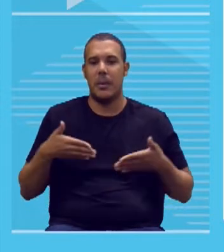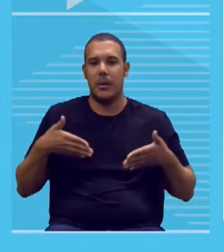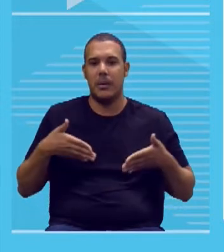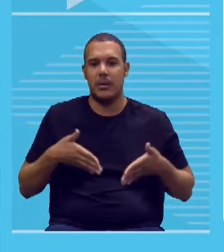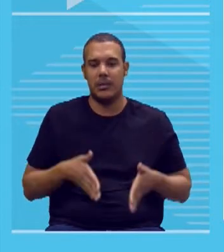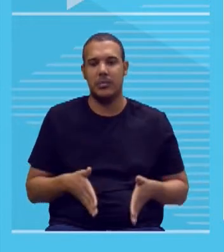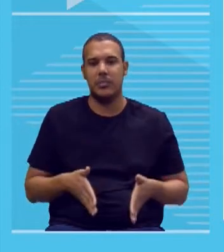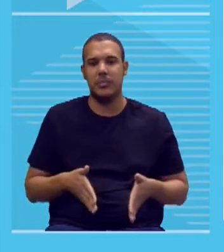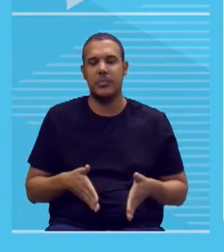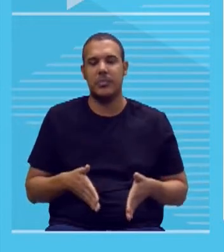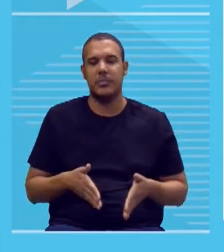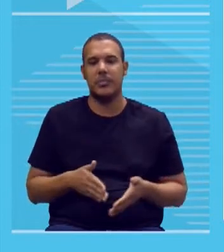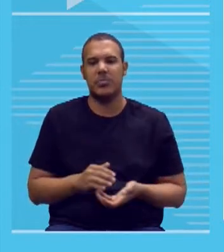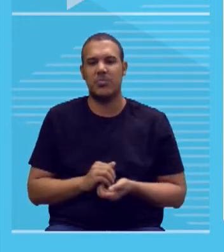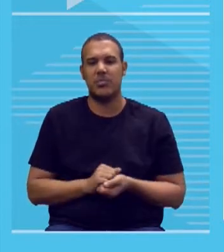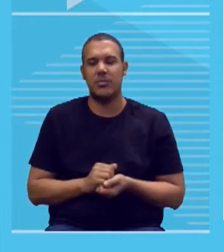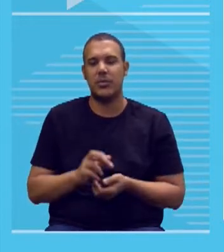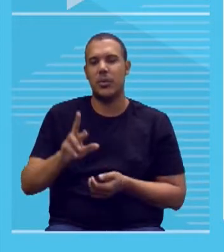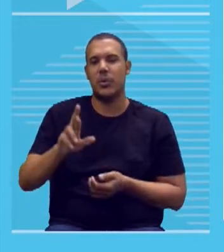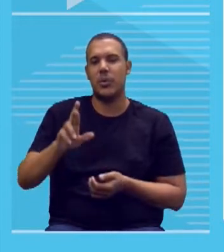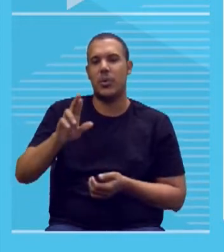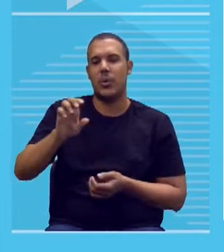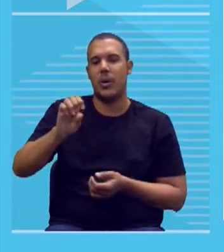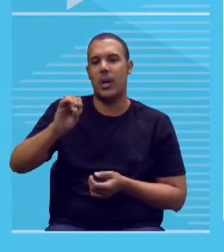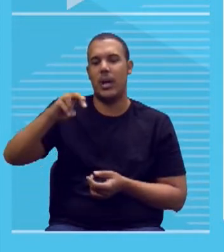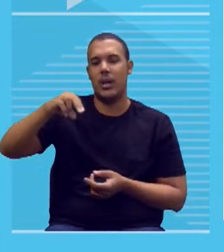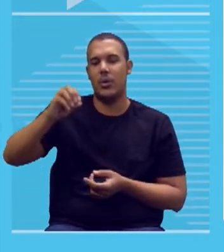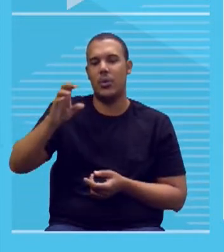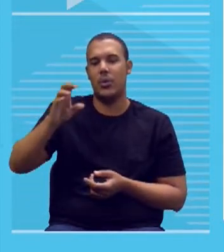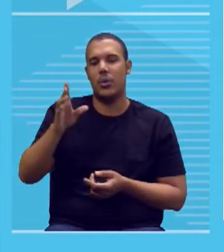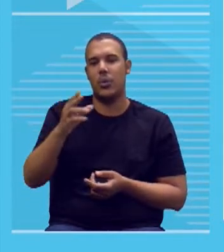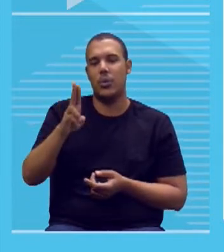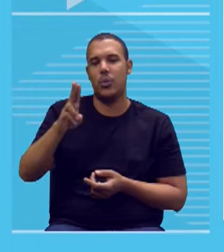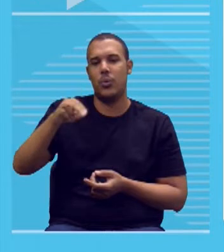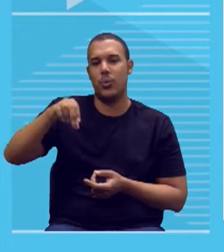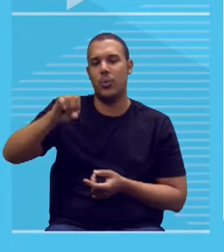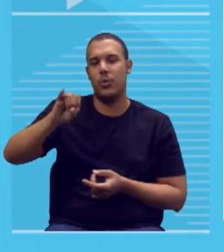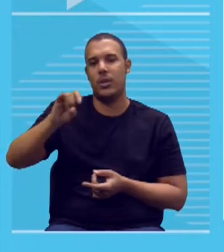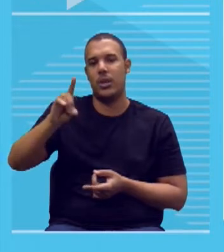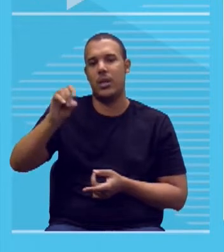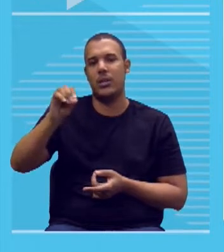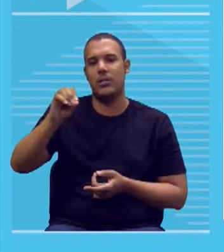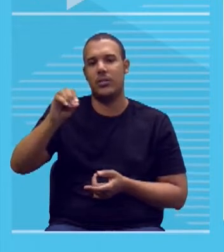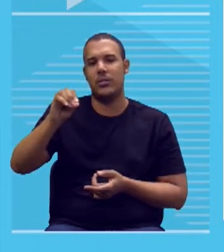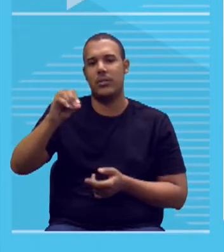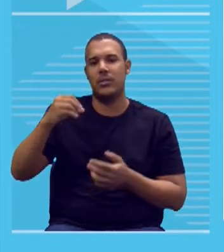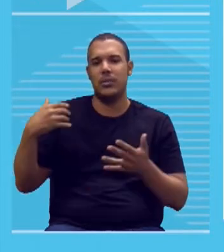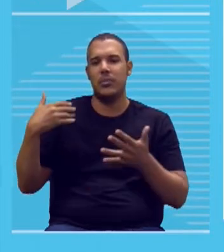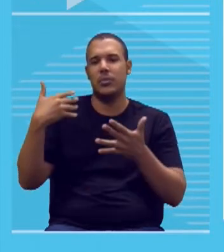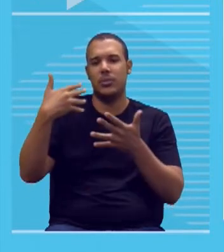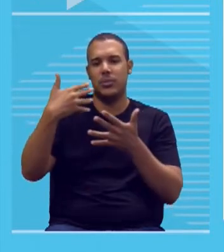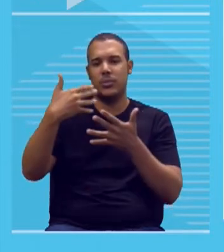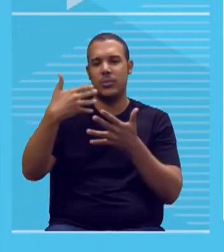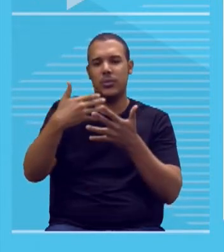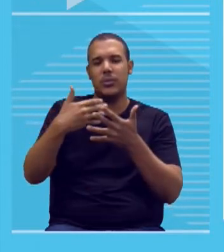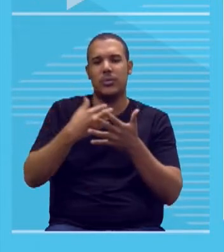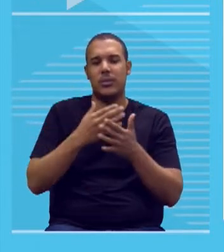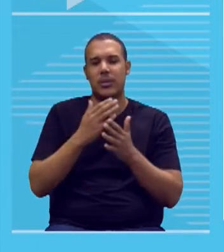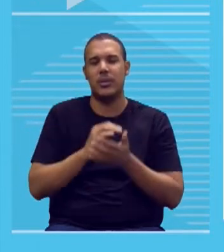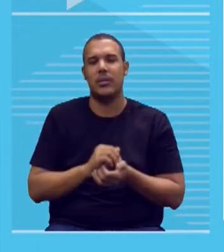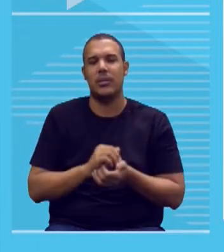no da do Reino Unido na Inglaterra e ele durante muito tempo